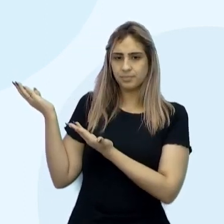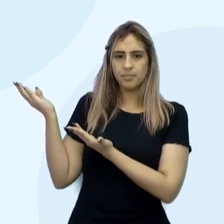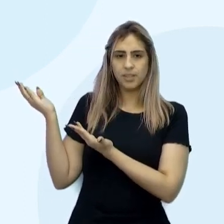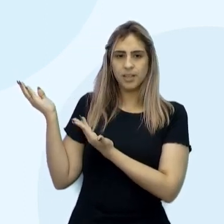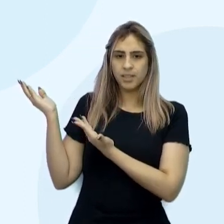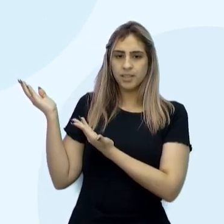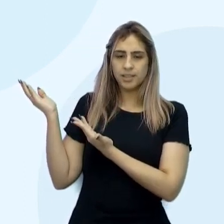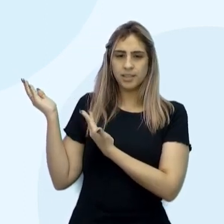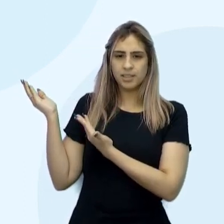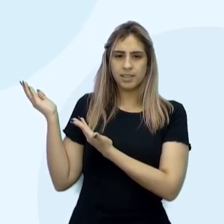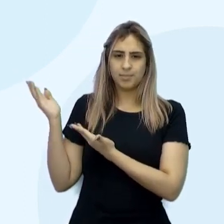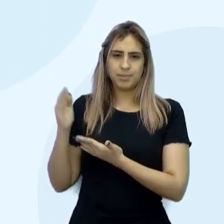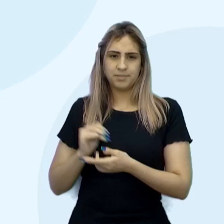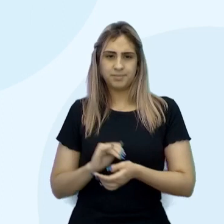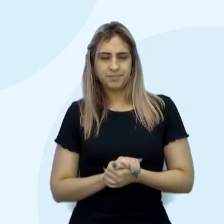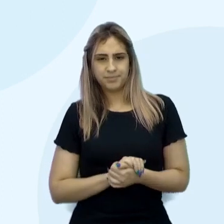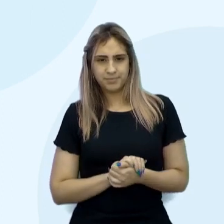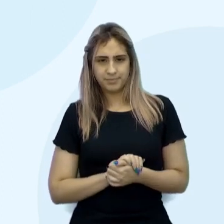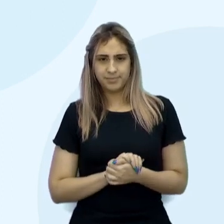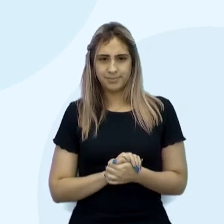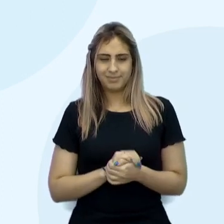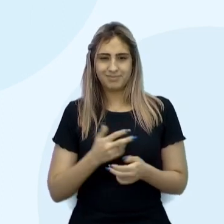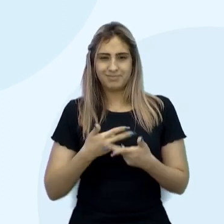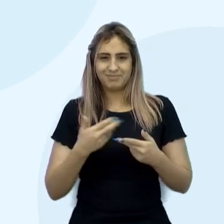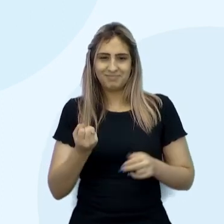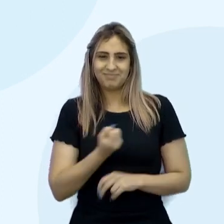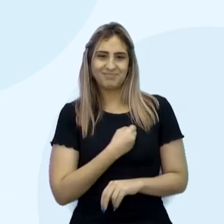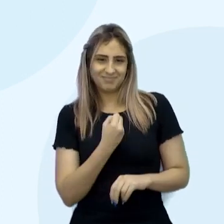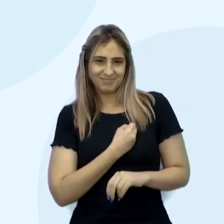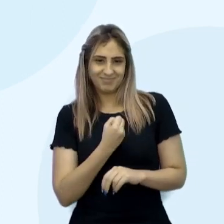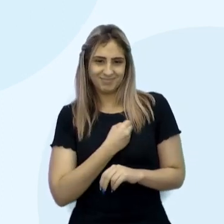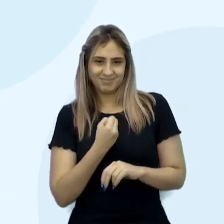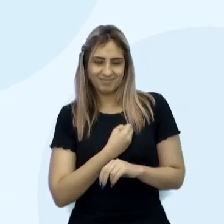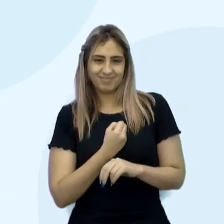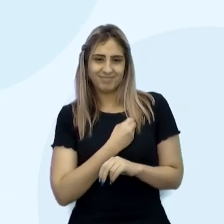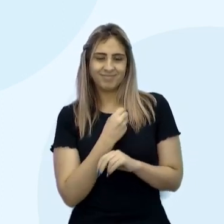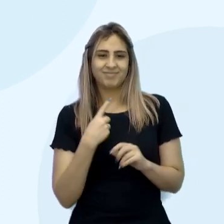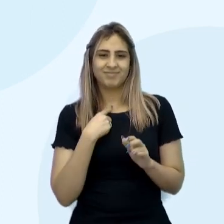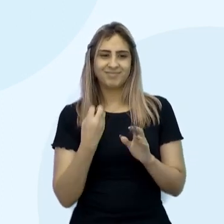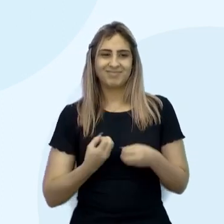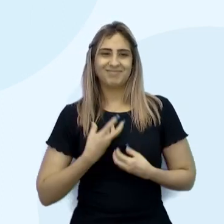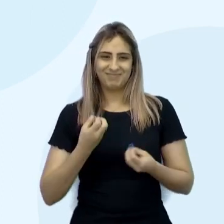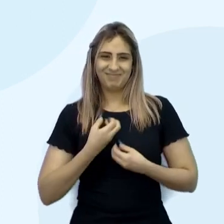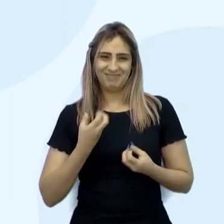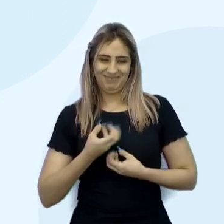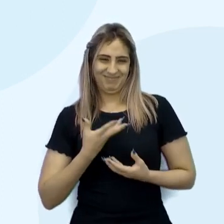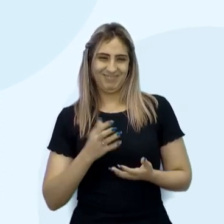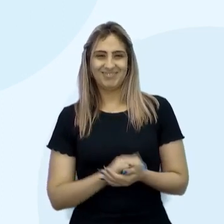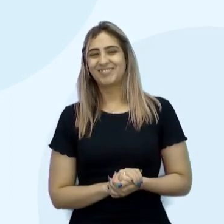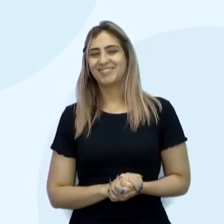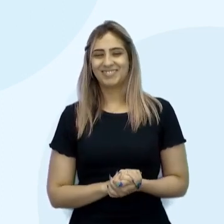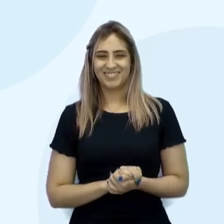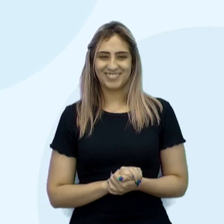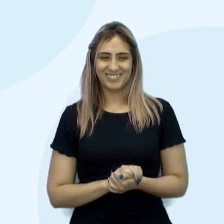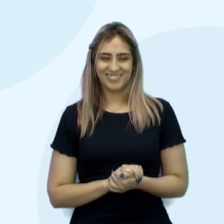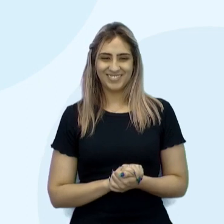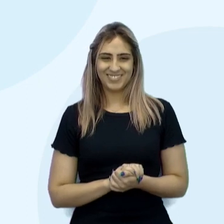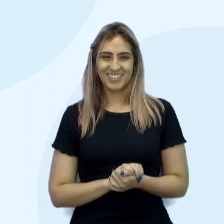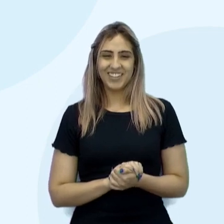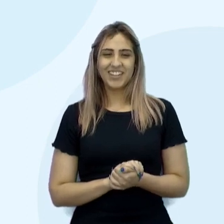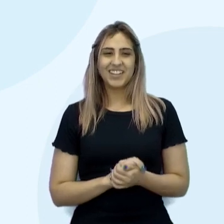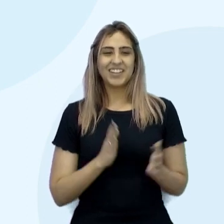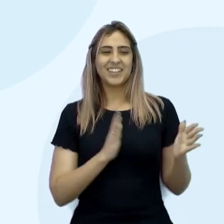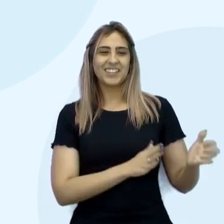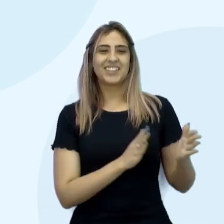componentes curriculares, e aqui a gente destaca o nosso, né? Os números por trás da informação. Legal? Na